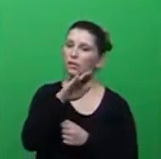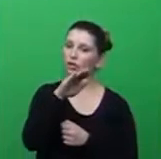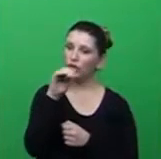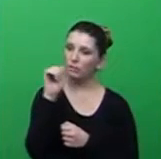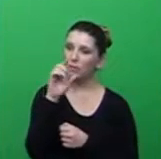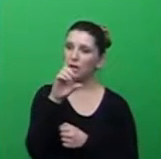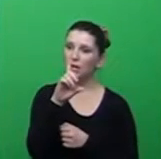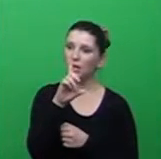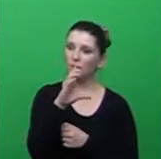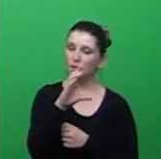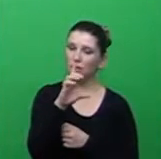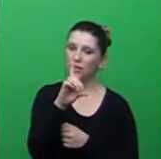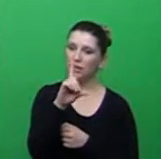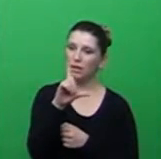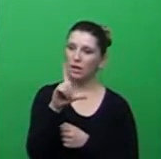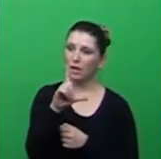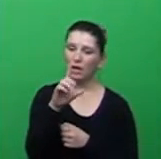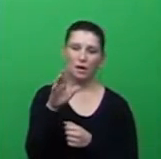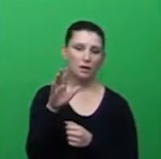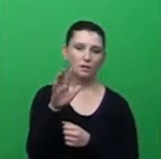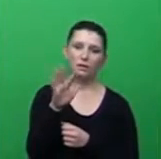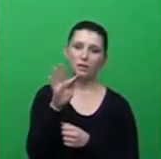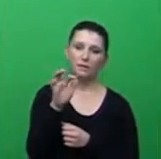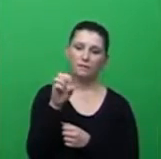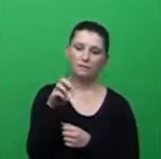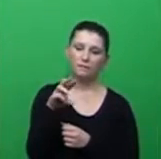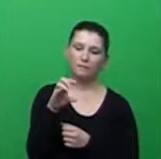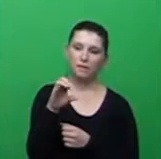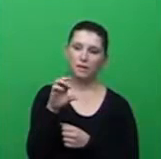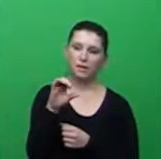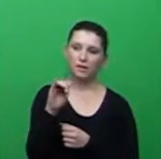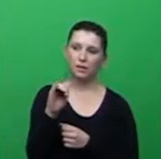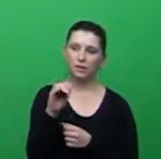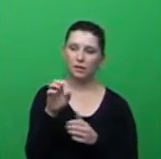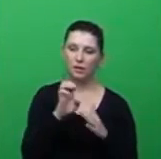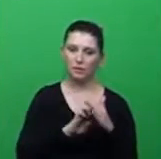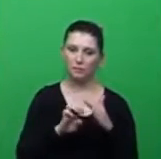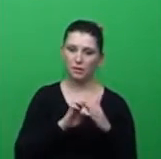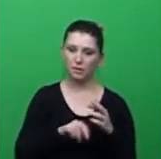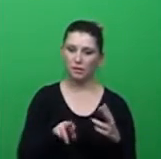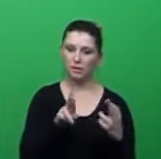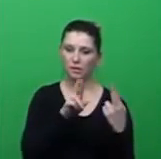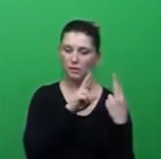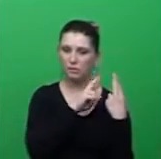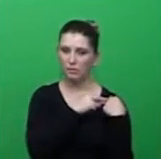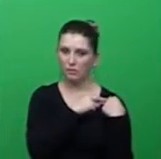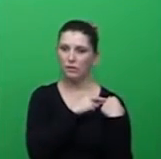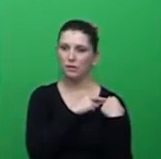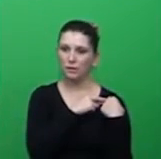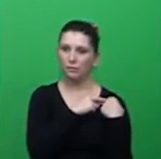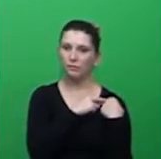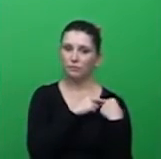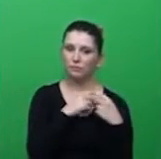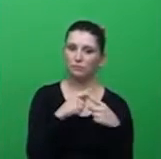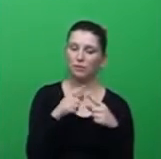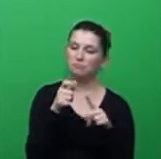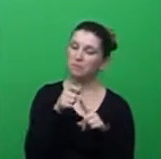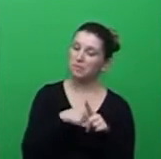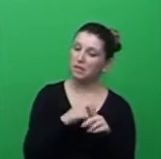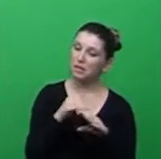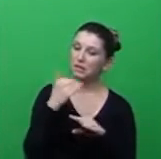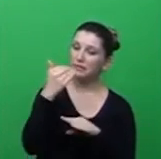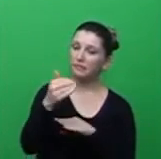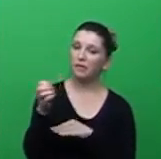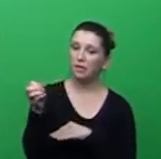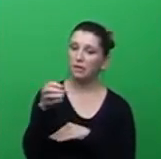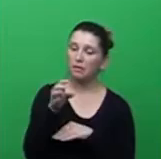CDL, chamar aqui a FANCRI, enfim, a empresa que já, talvez semana, mês que vem, já a nova empresa, chamar a empresa aqui também, para